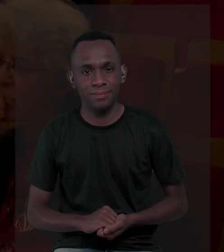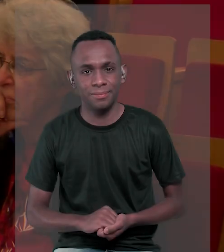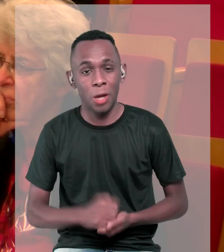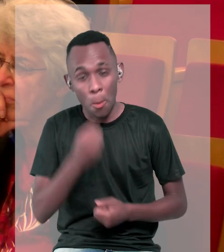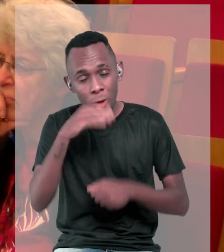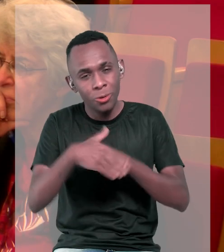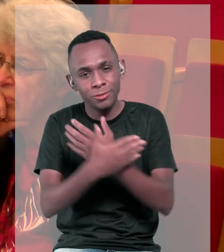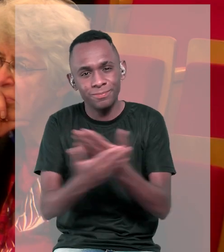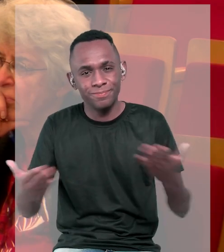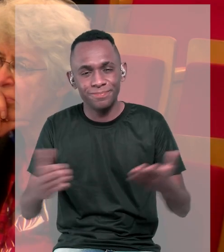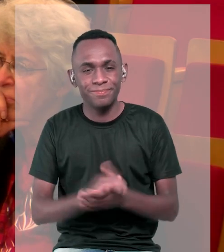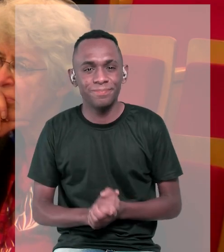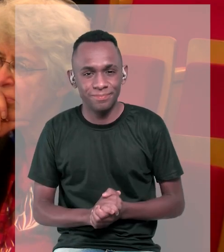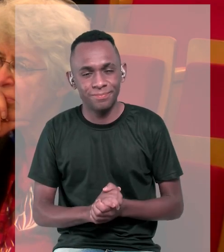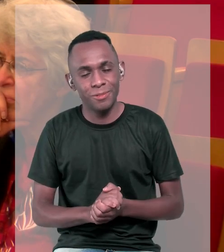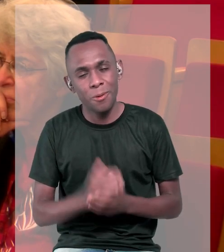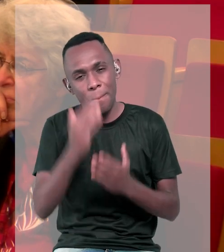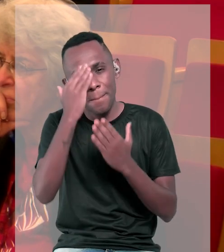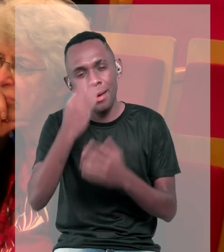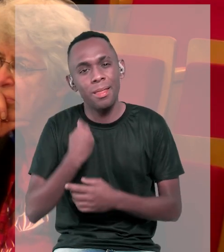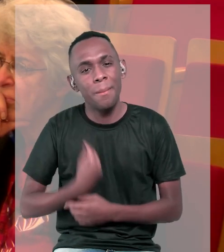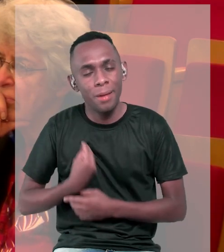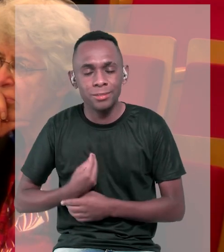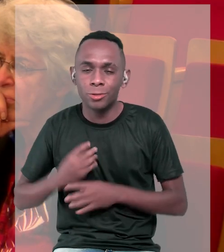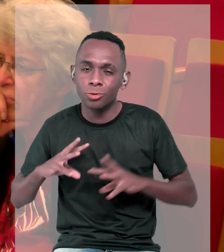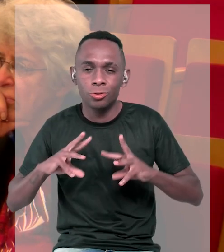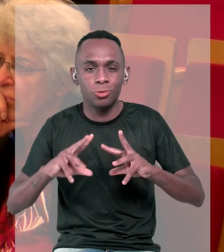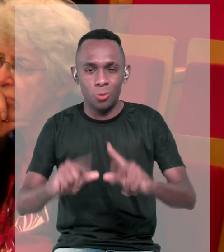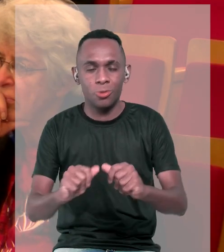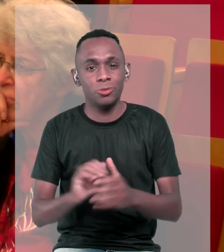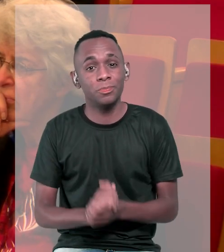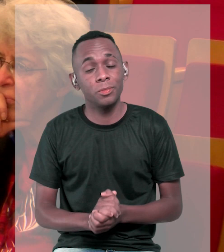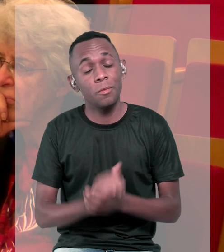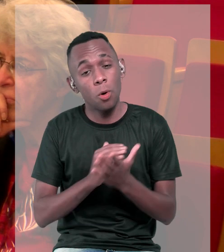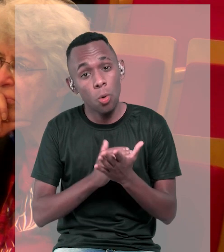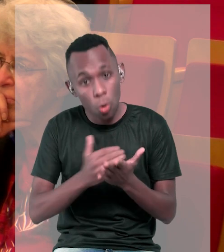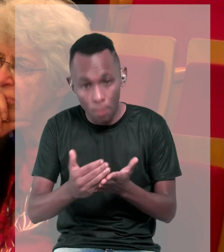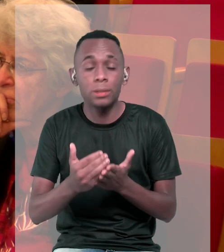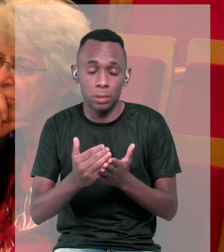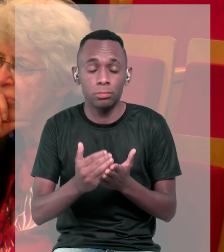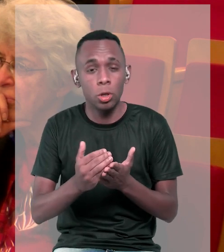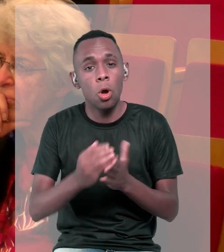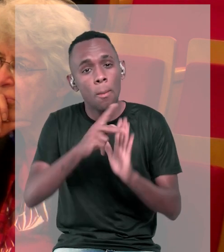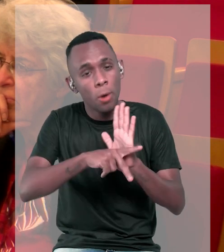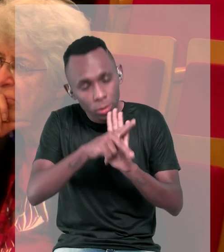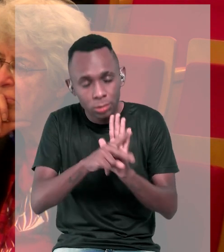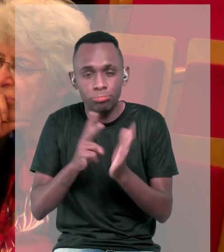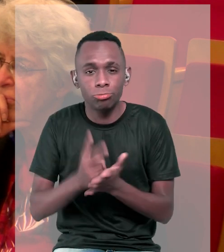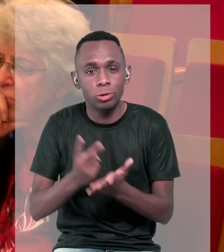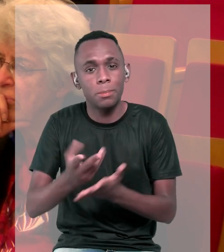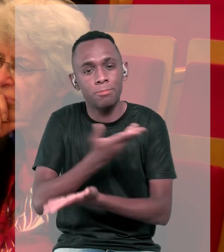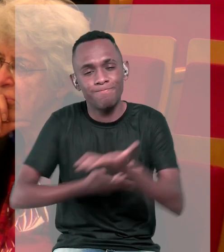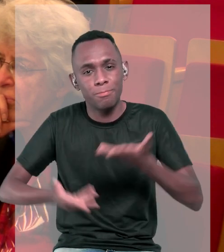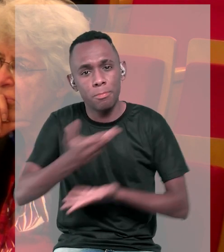noite, gente. Muitíssimo obrigado pela presença de todos. Vamos dar início a mais uma edição do projeto Sempre um